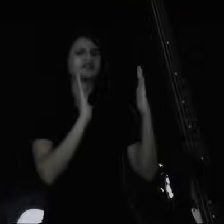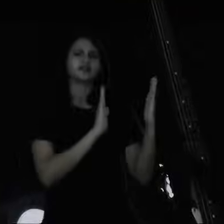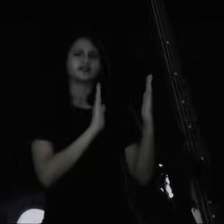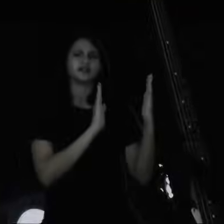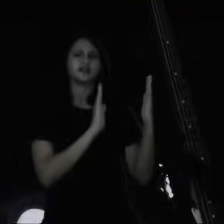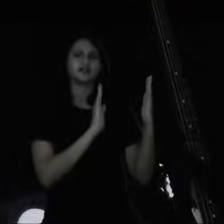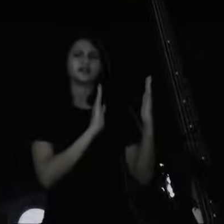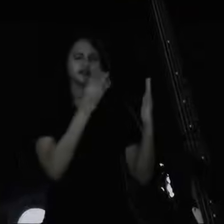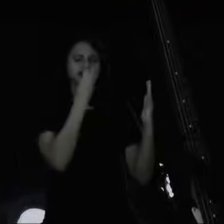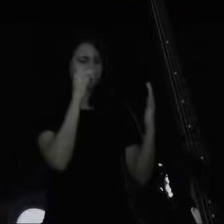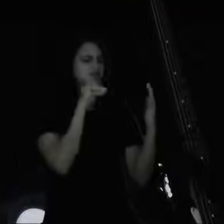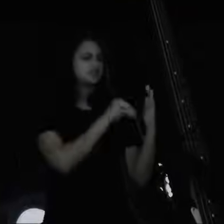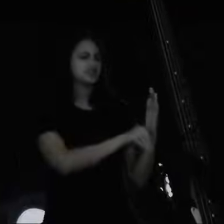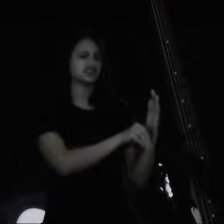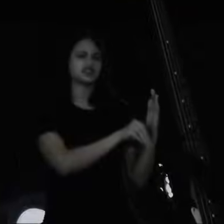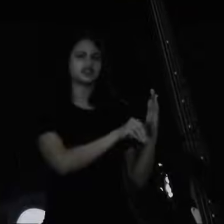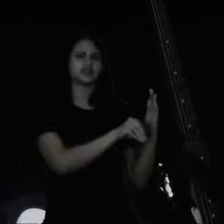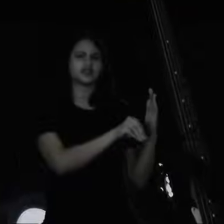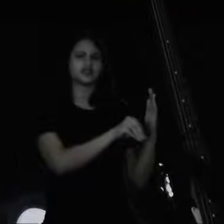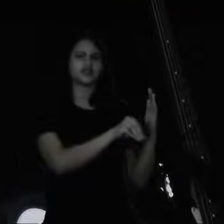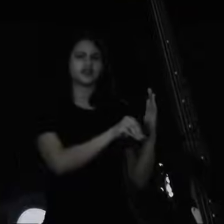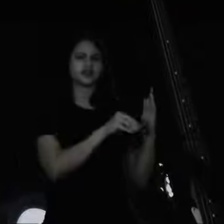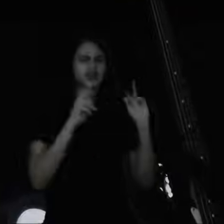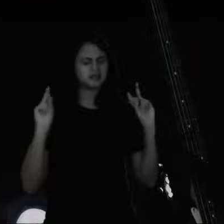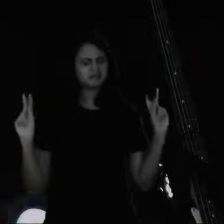ele alcançasse a sua vitória.